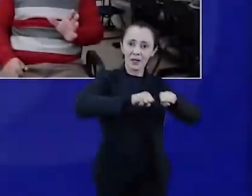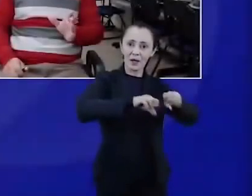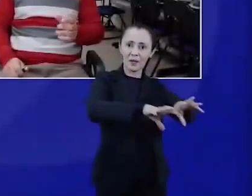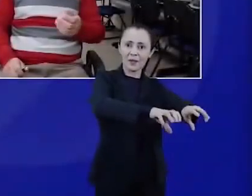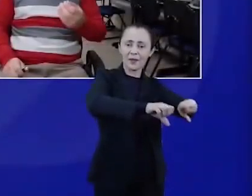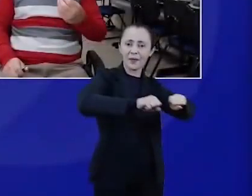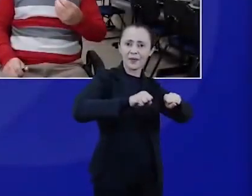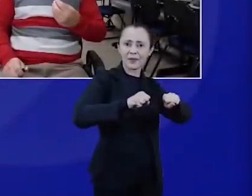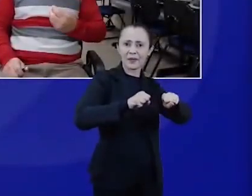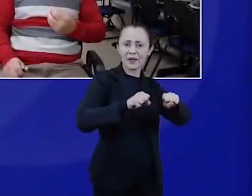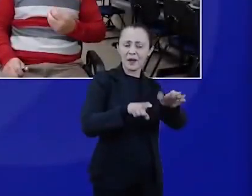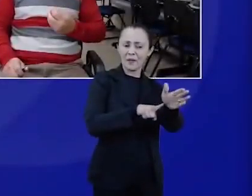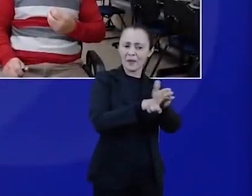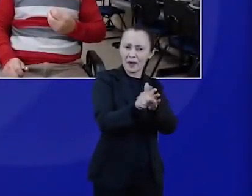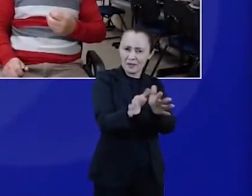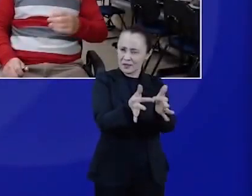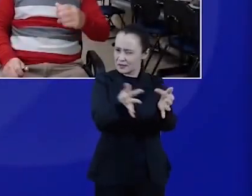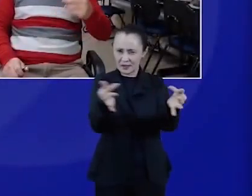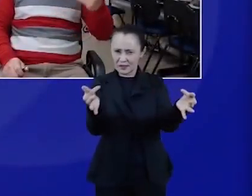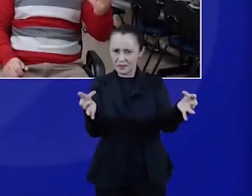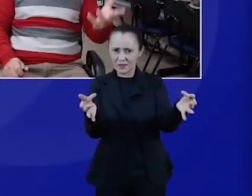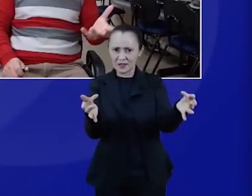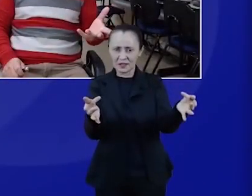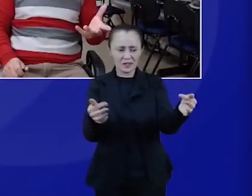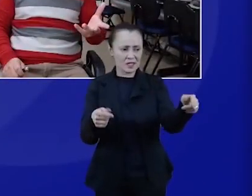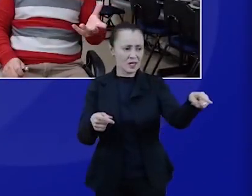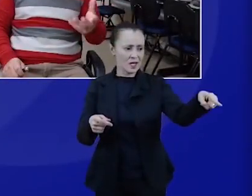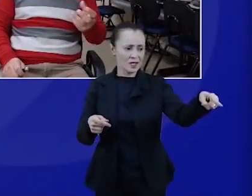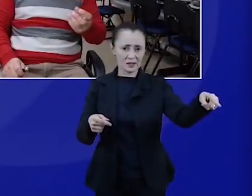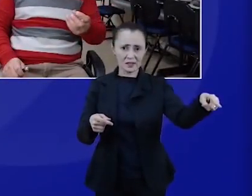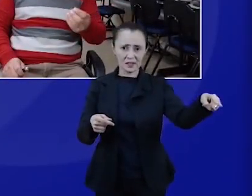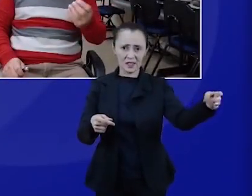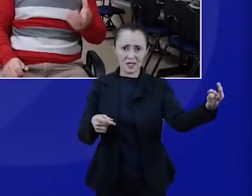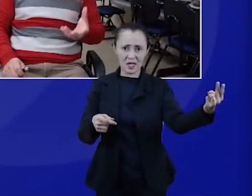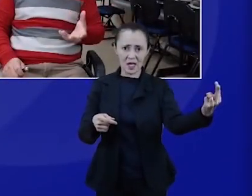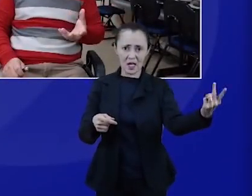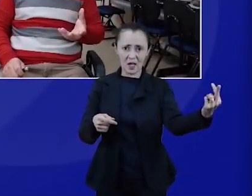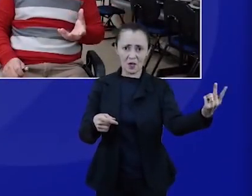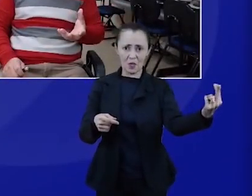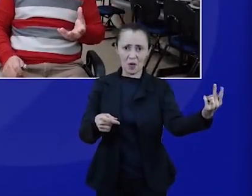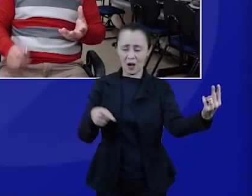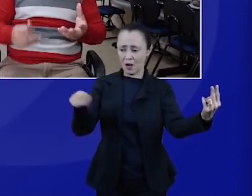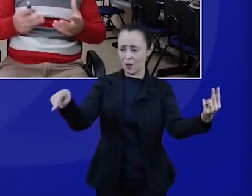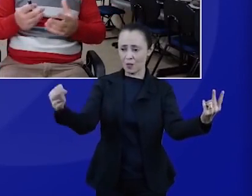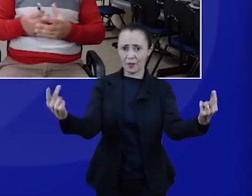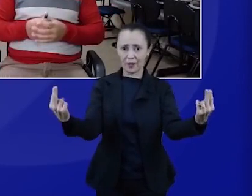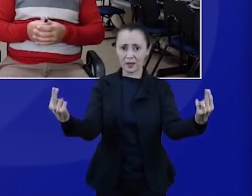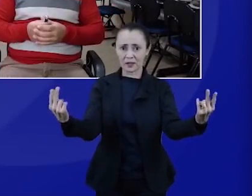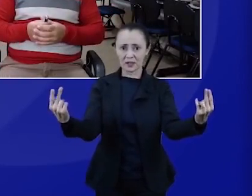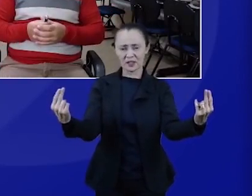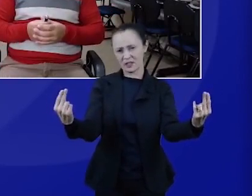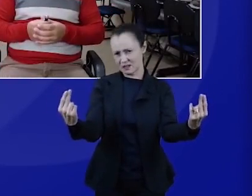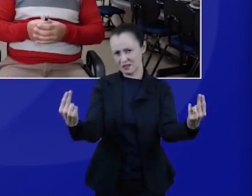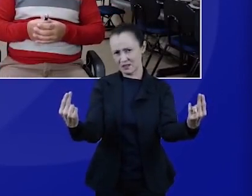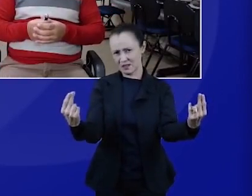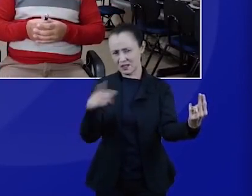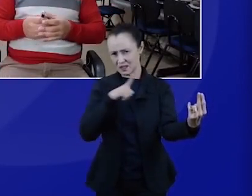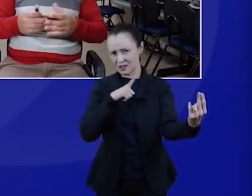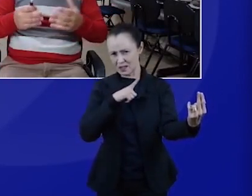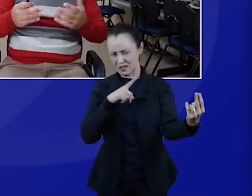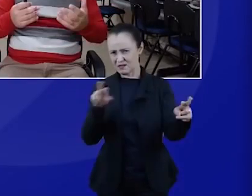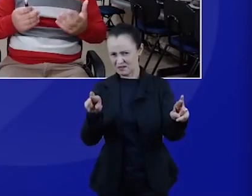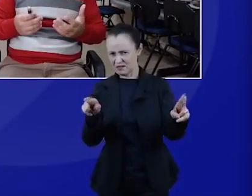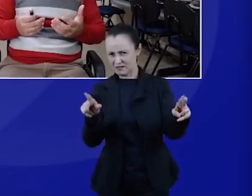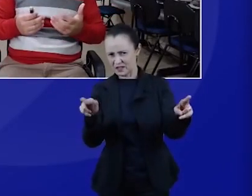pergunta. As hortas do campo, elas são as mesmas que as hortas urbanas? Qual a diferença?